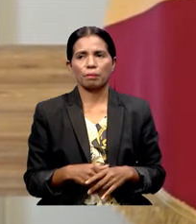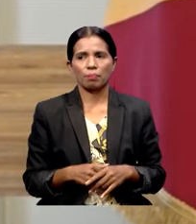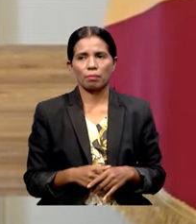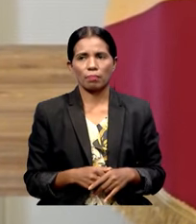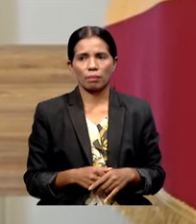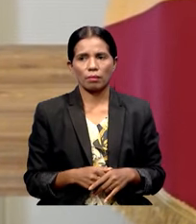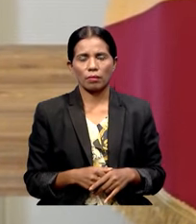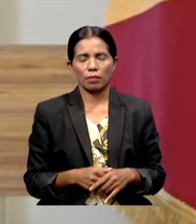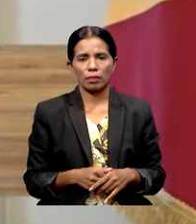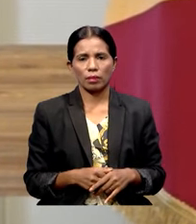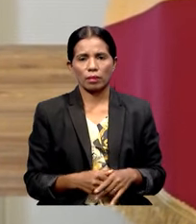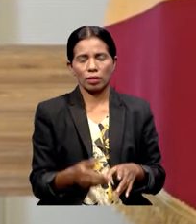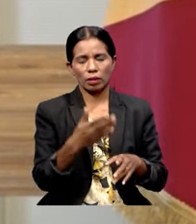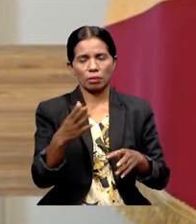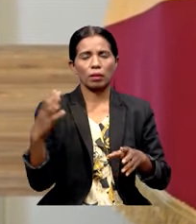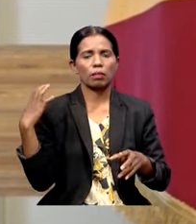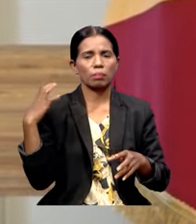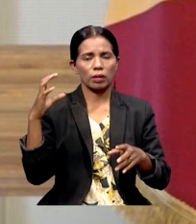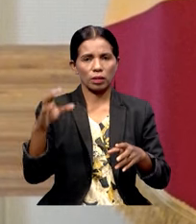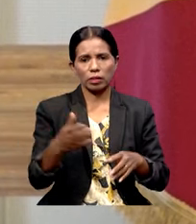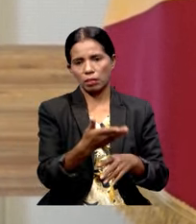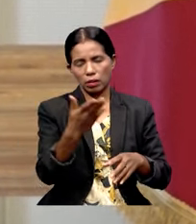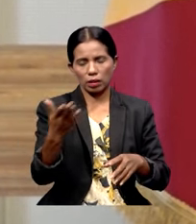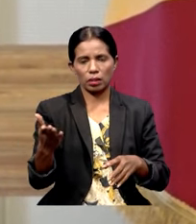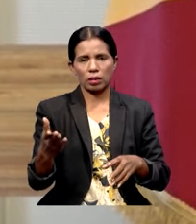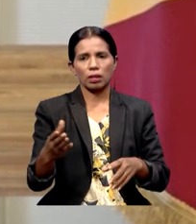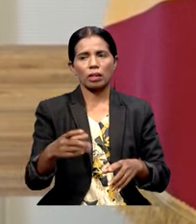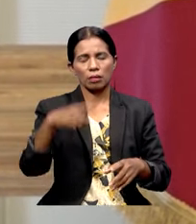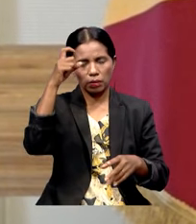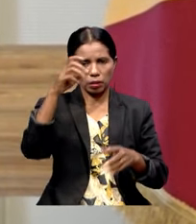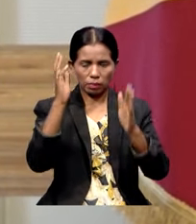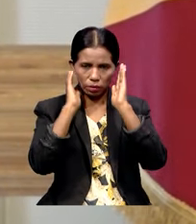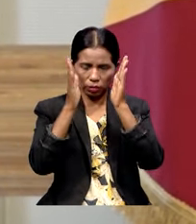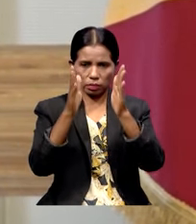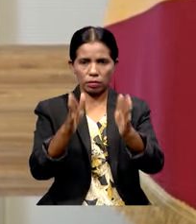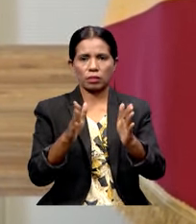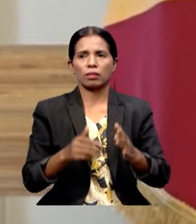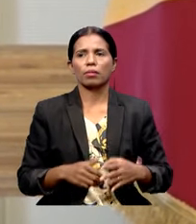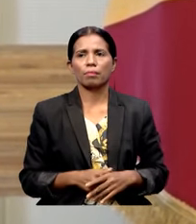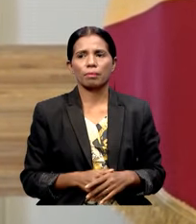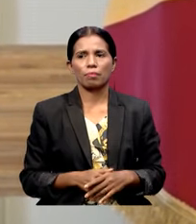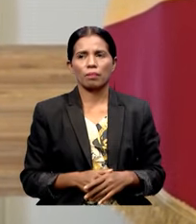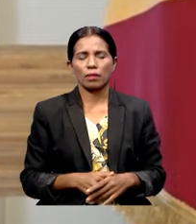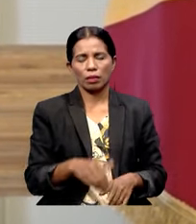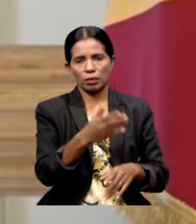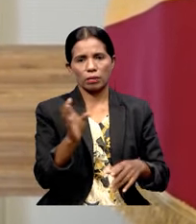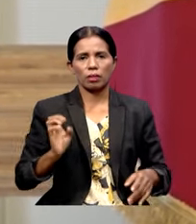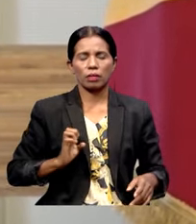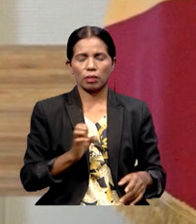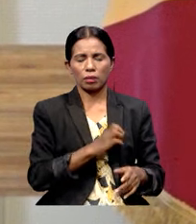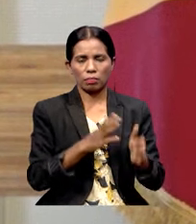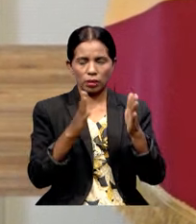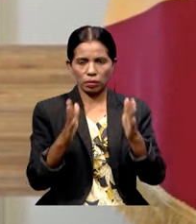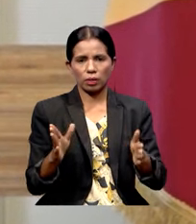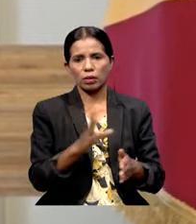Pela competência, pela dedicação, pela seriedade do embaixador ou